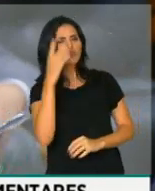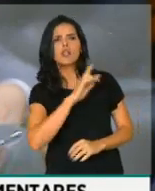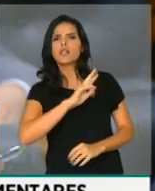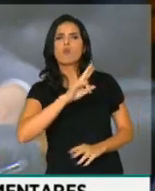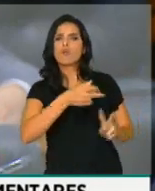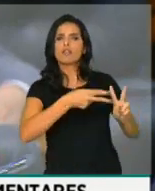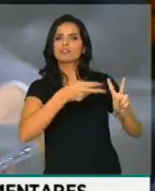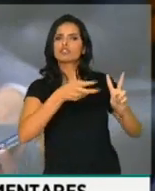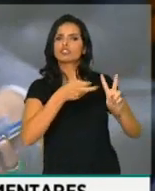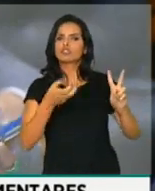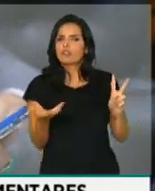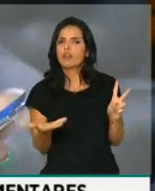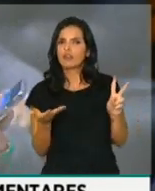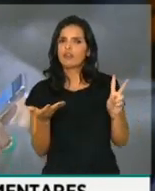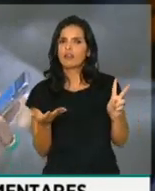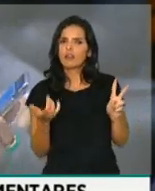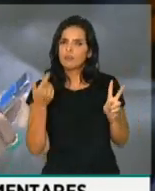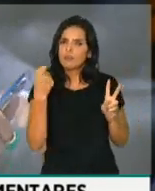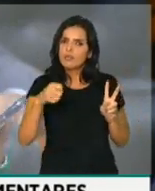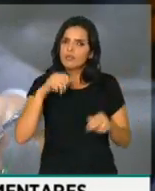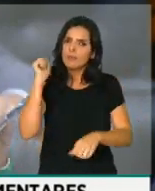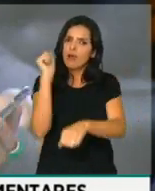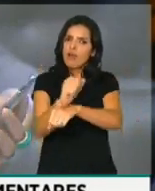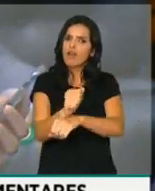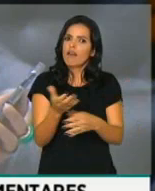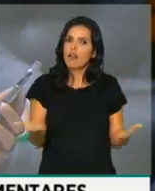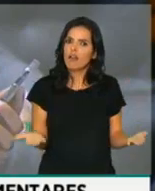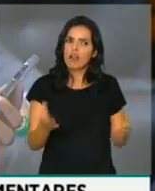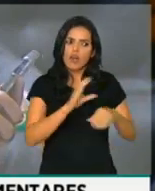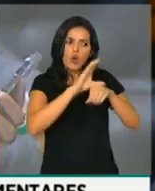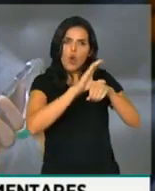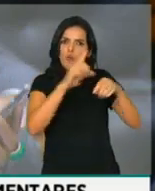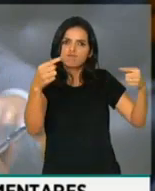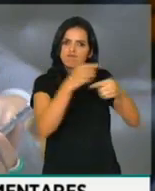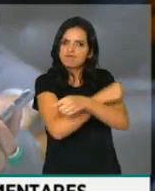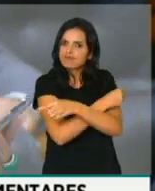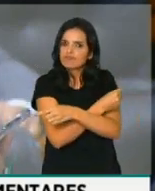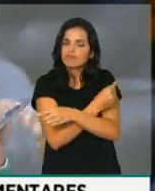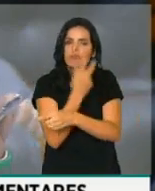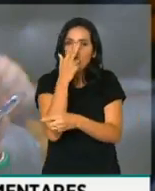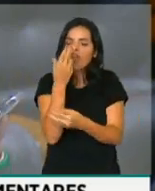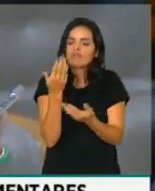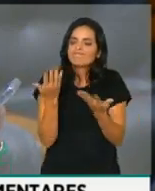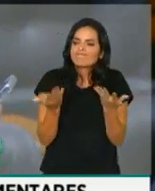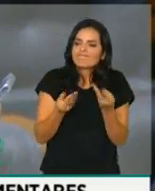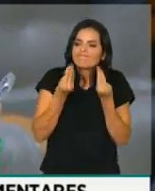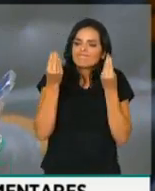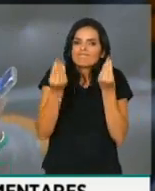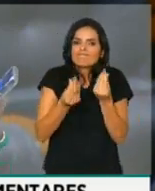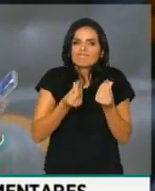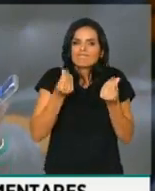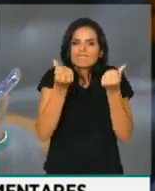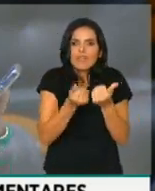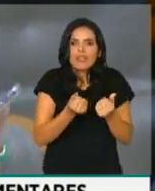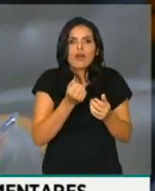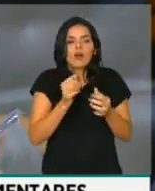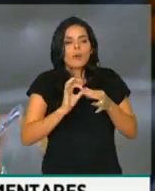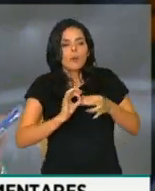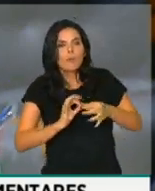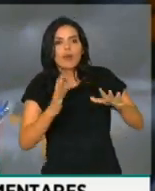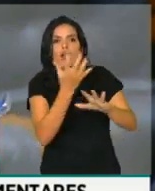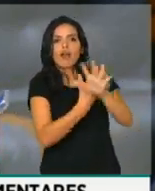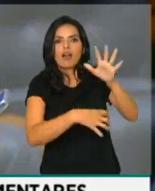isso precisa ser interrompido. É inconstitucional, fragiliza o processo atual de licenciamento ambiental e